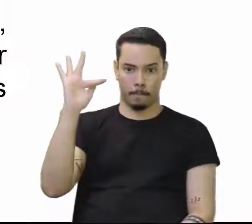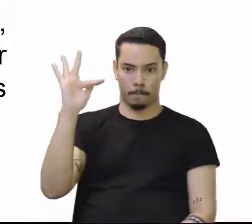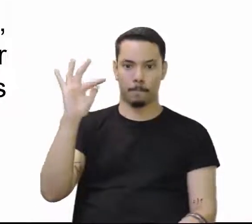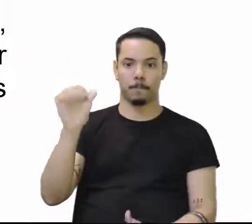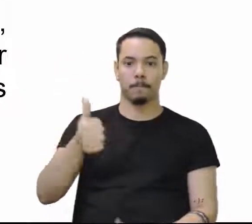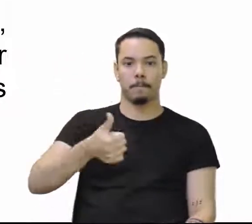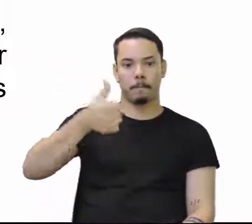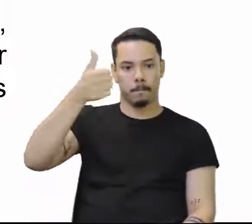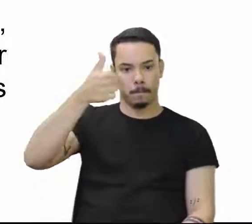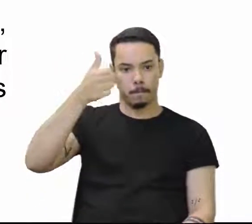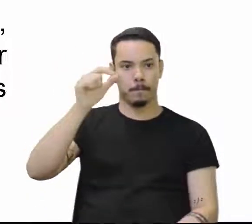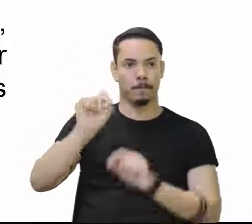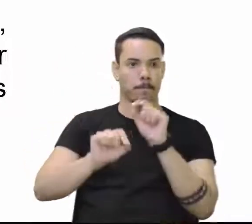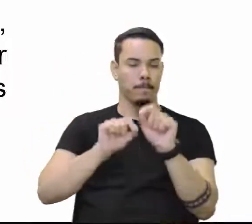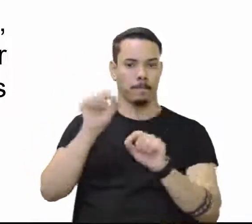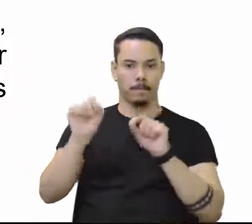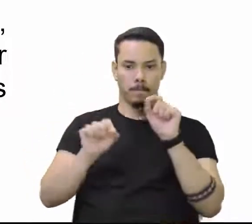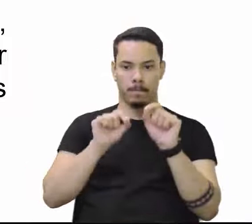Primeiramente, ele foi